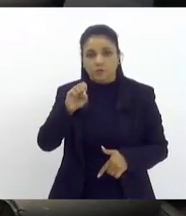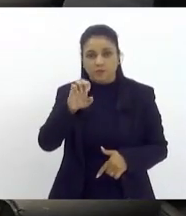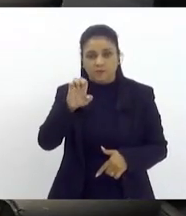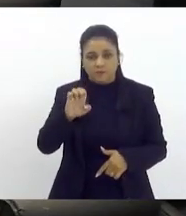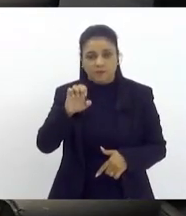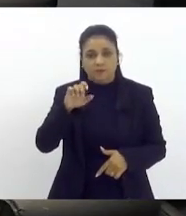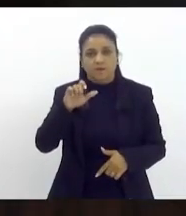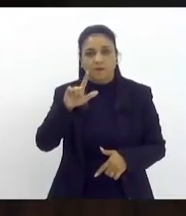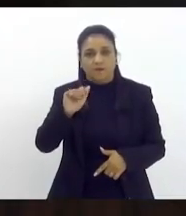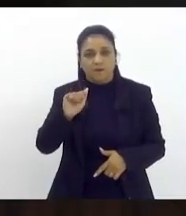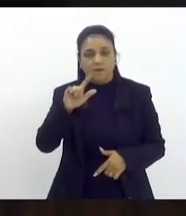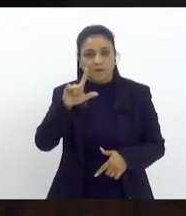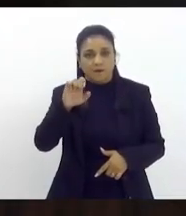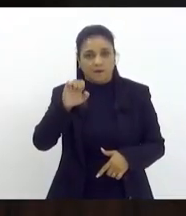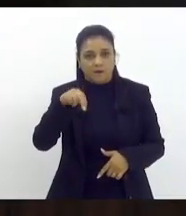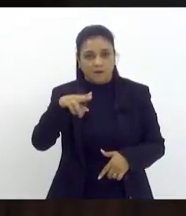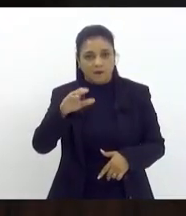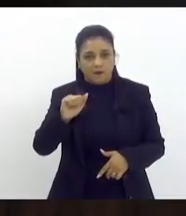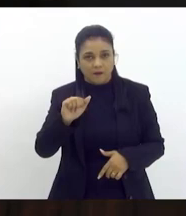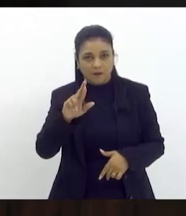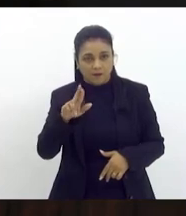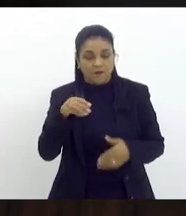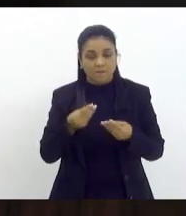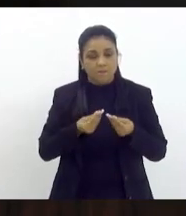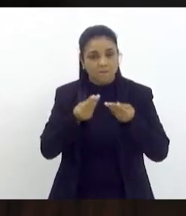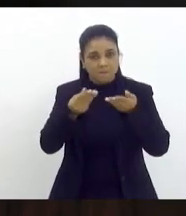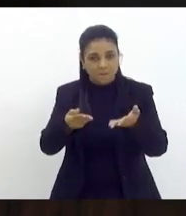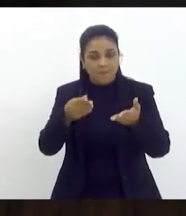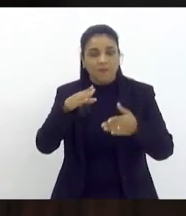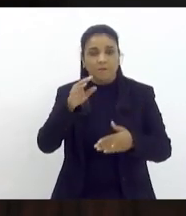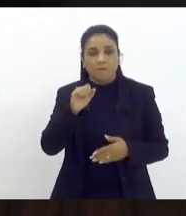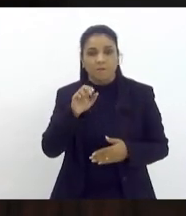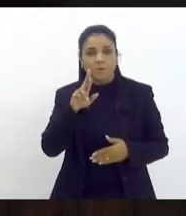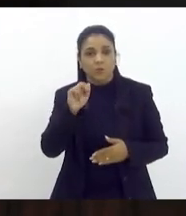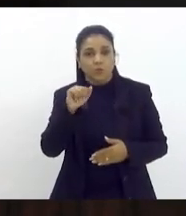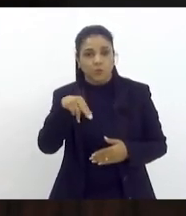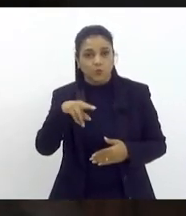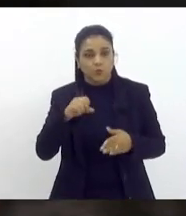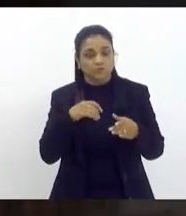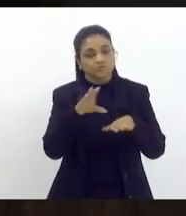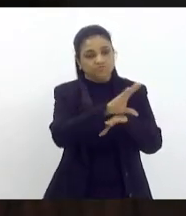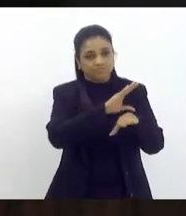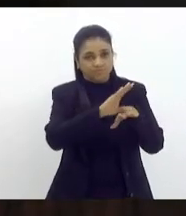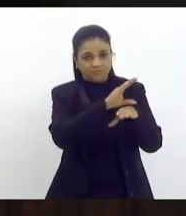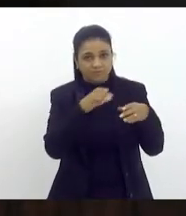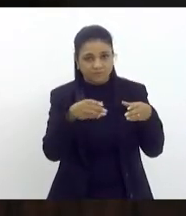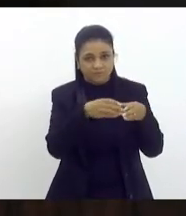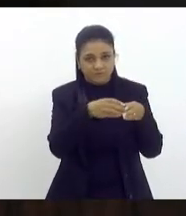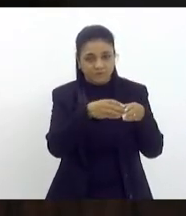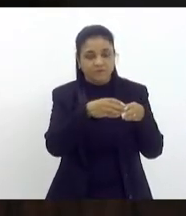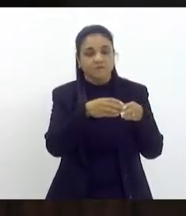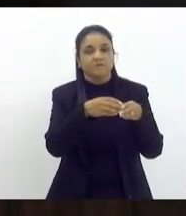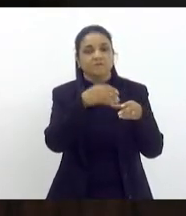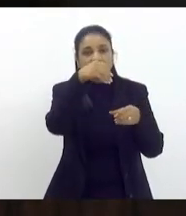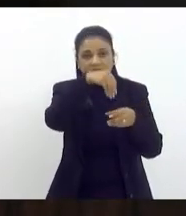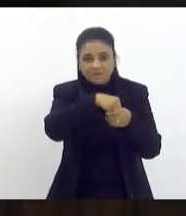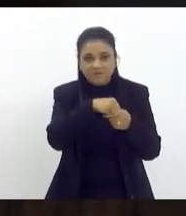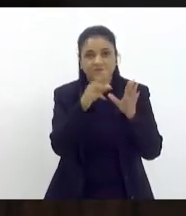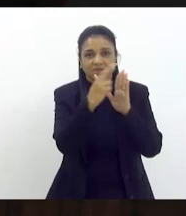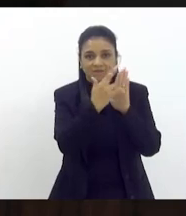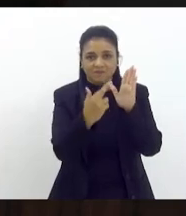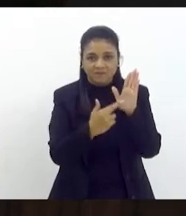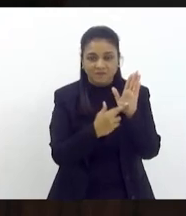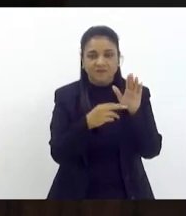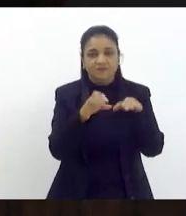weinner pendendo de parecer da comissão de normas internas e proposições externas para emitir parecer pela